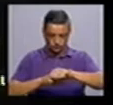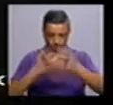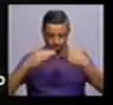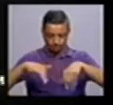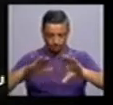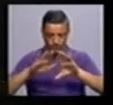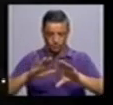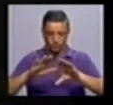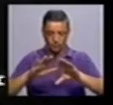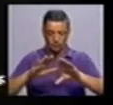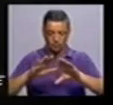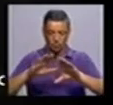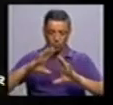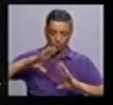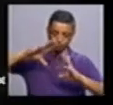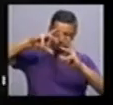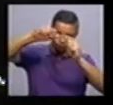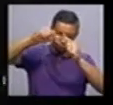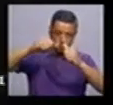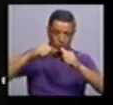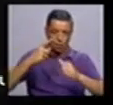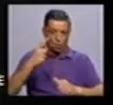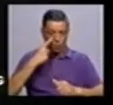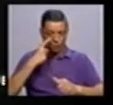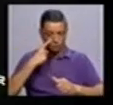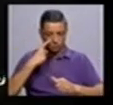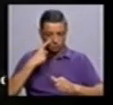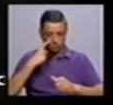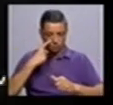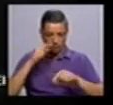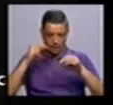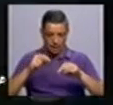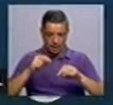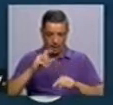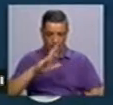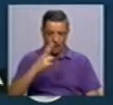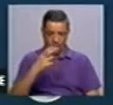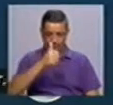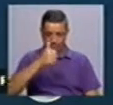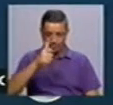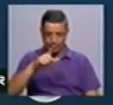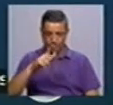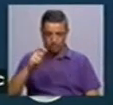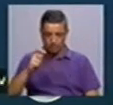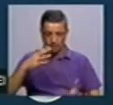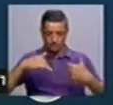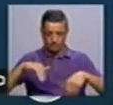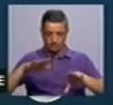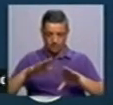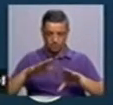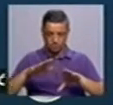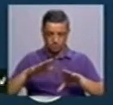densidade também do próprio universo. Portanto, conhecer este número, a constante Hubble, é, no fundo, o santo grau da cosmologia,